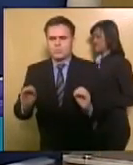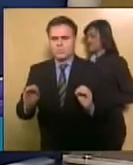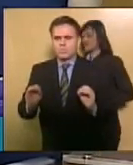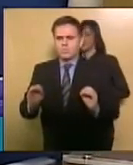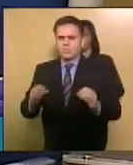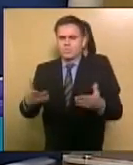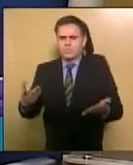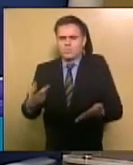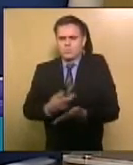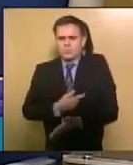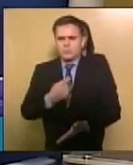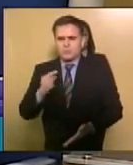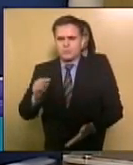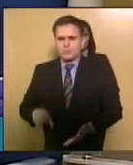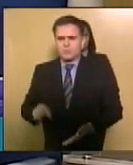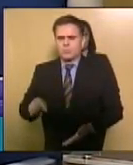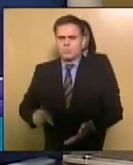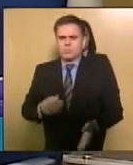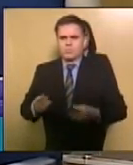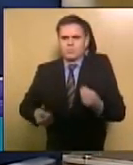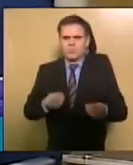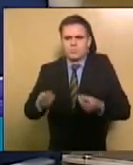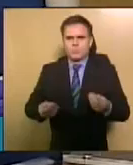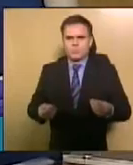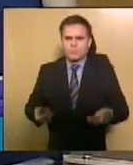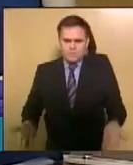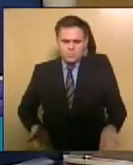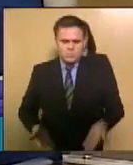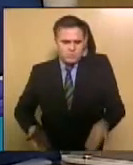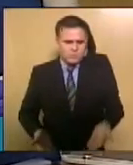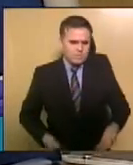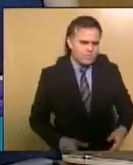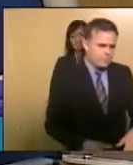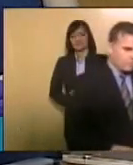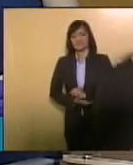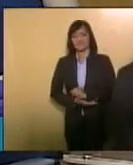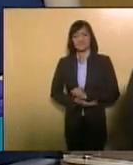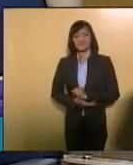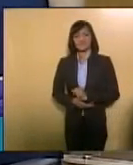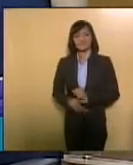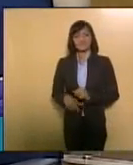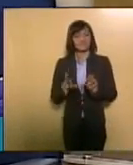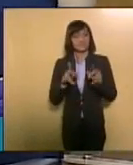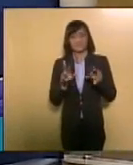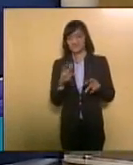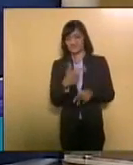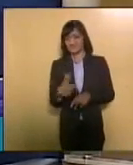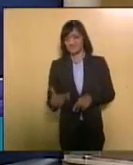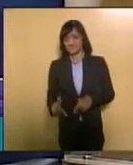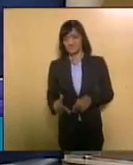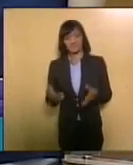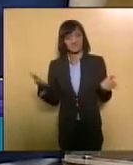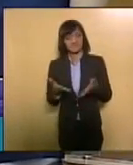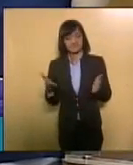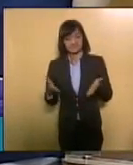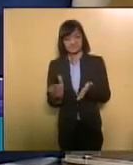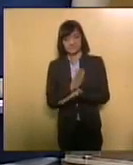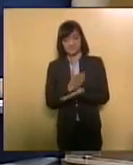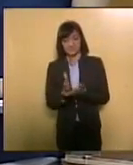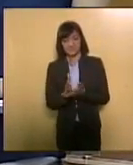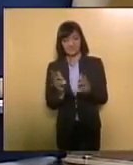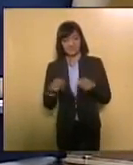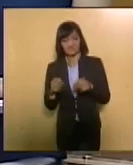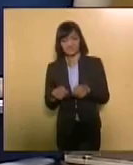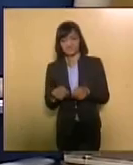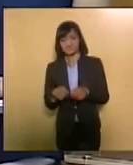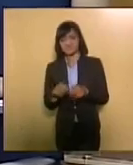o que acontece aqui é o que acontece no Brasil né sim sim não tem não tem grandes diferenças acho que hoje tem alguns indicadores que são superiores